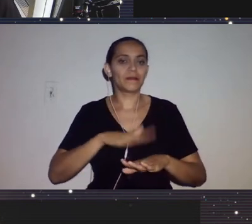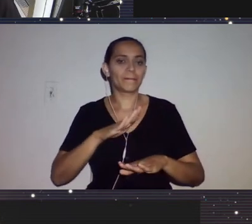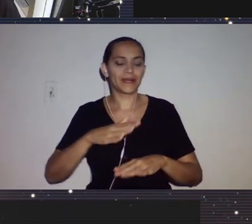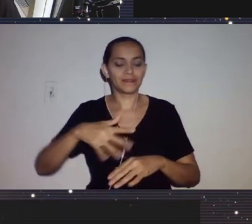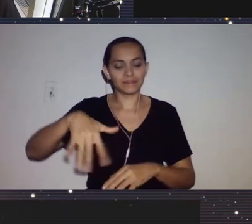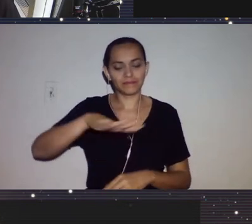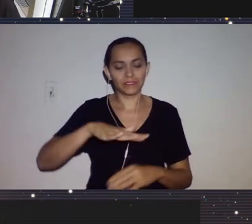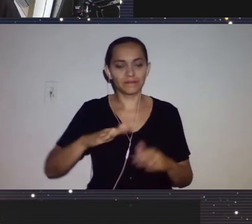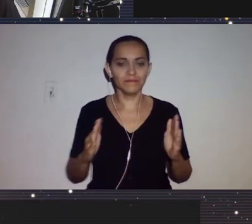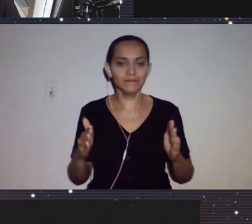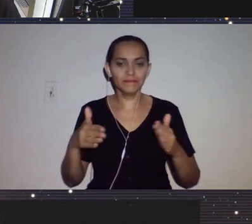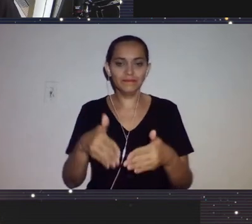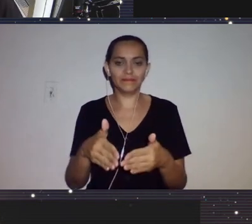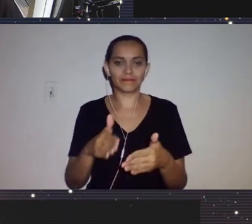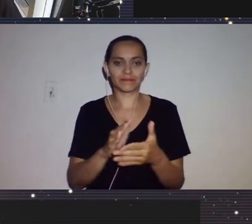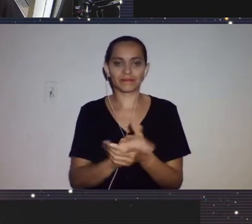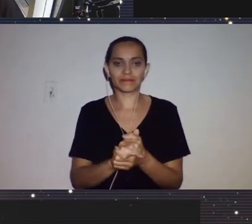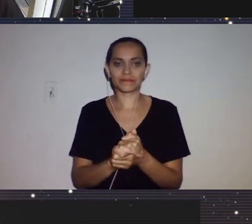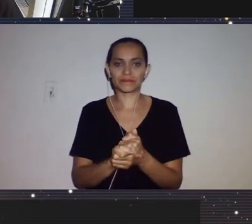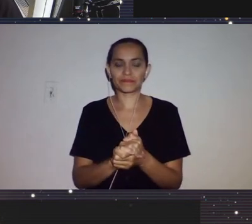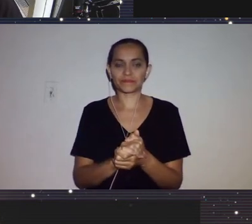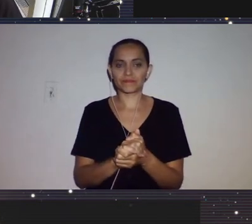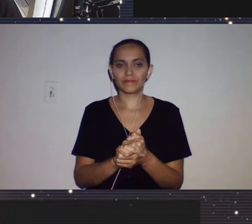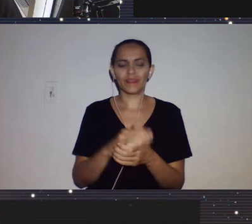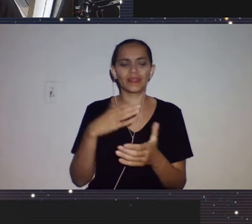então. Bastante código,